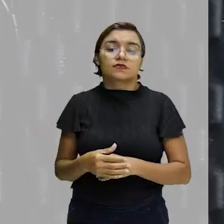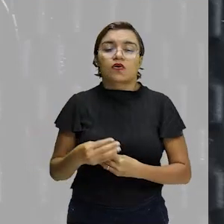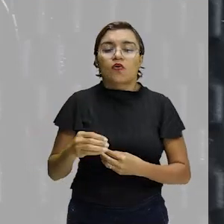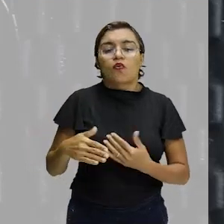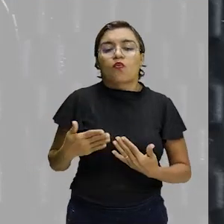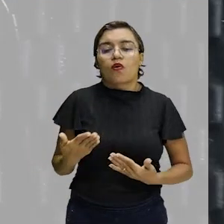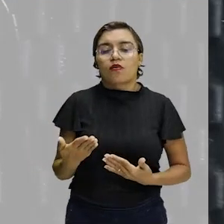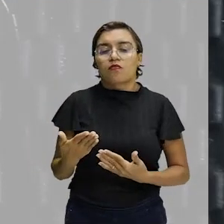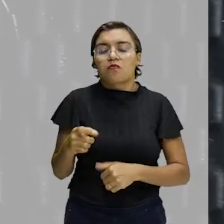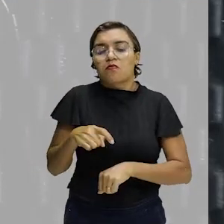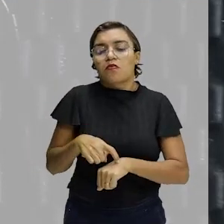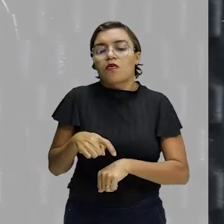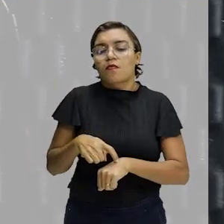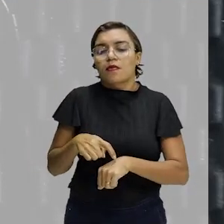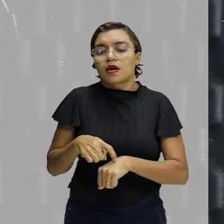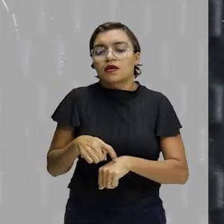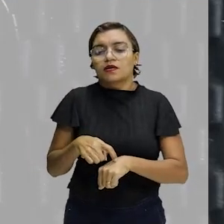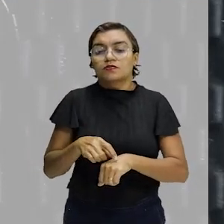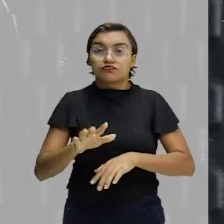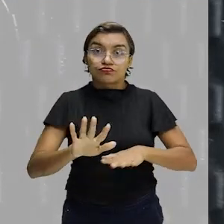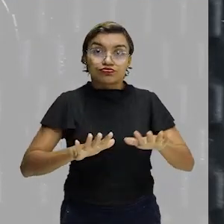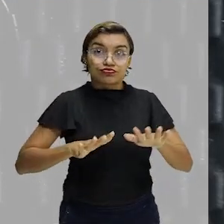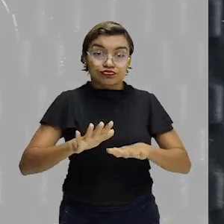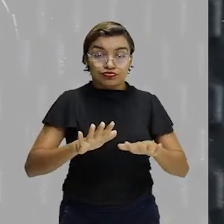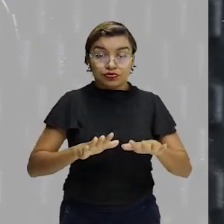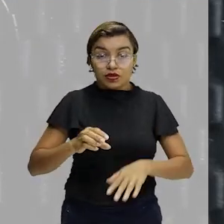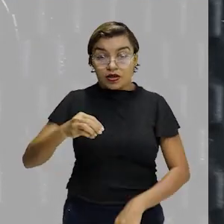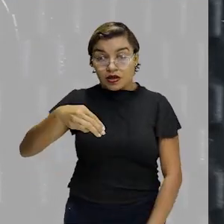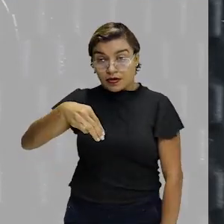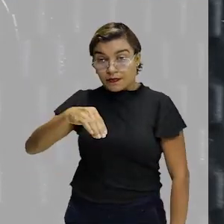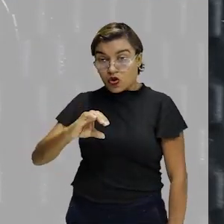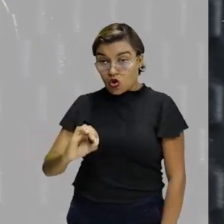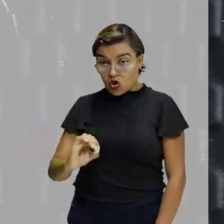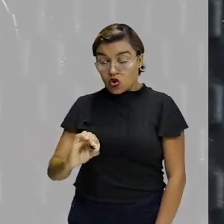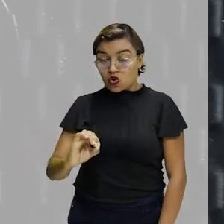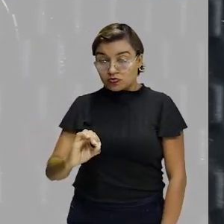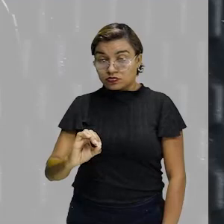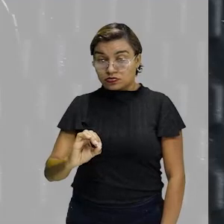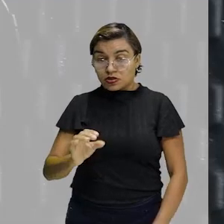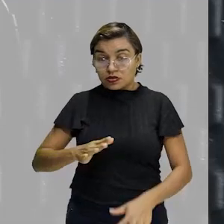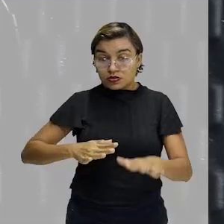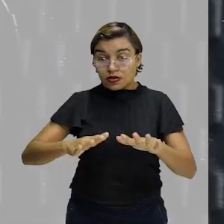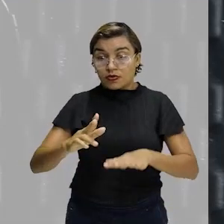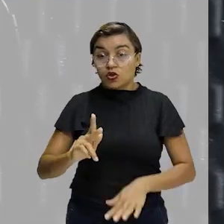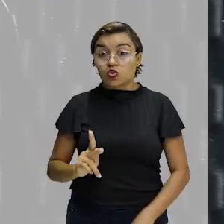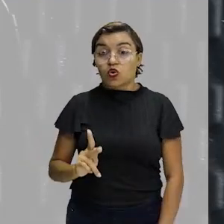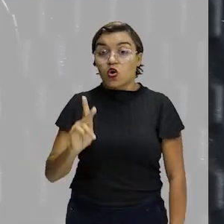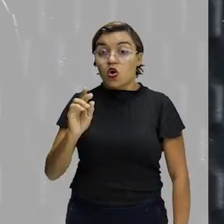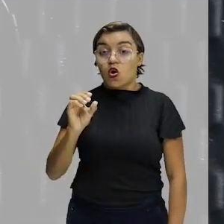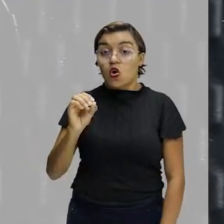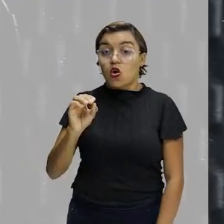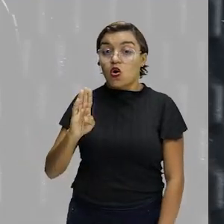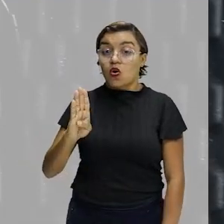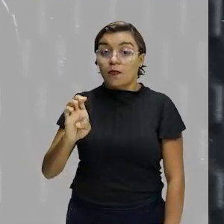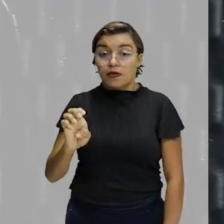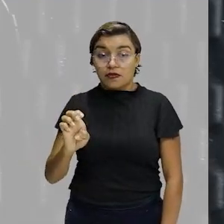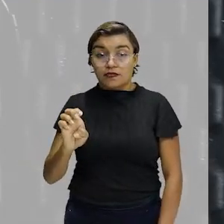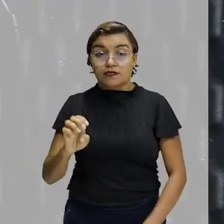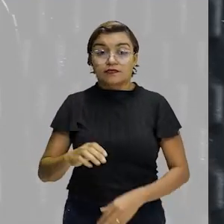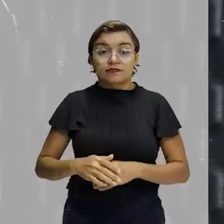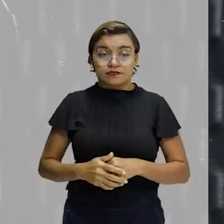qual foi o momento sísmico, MO, M0 no caso, do terremoto de Kobe, em Dina